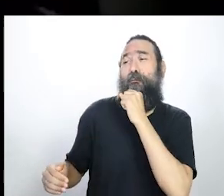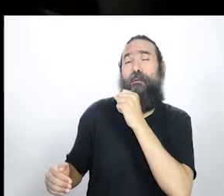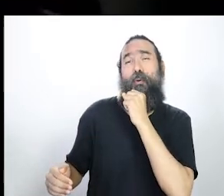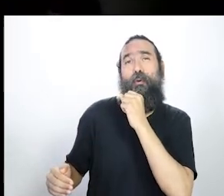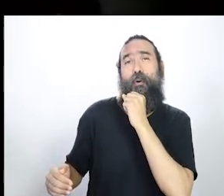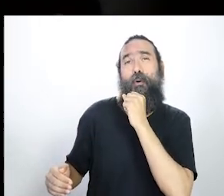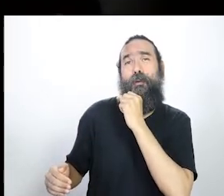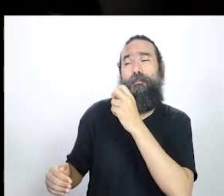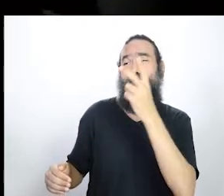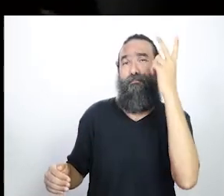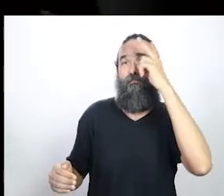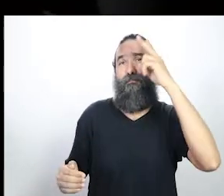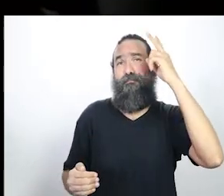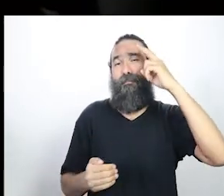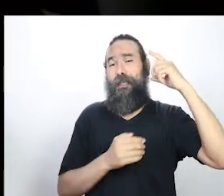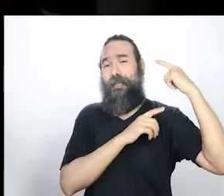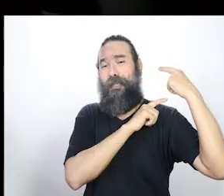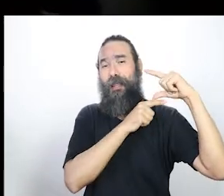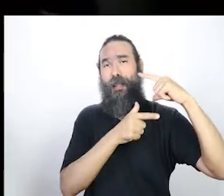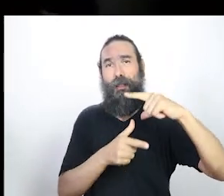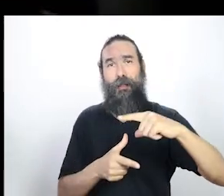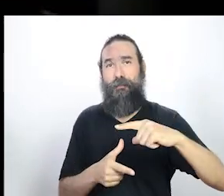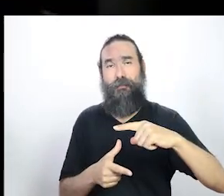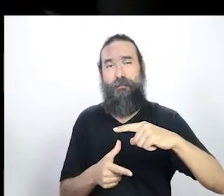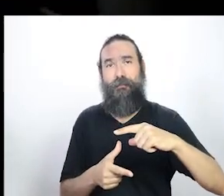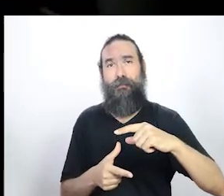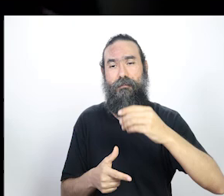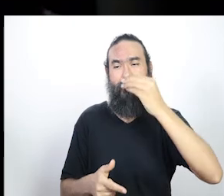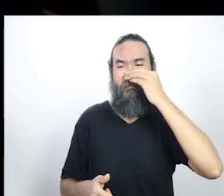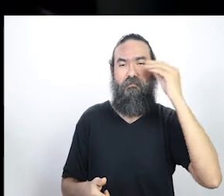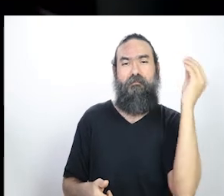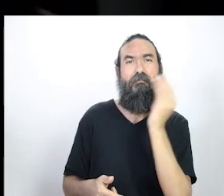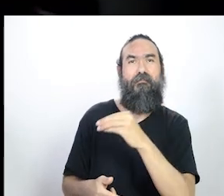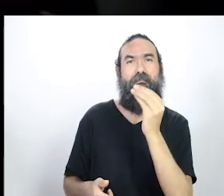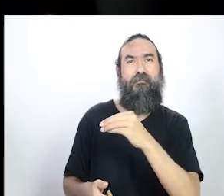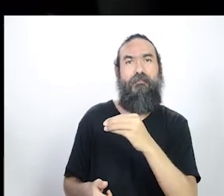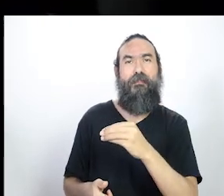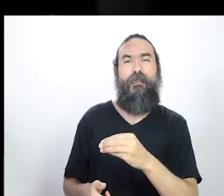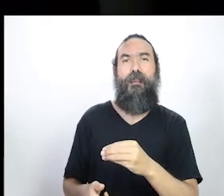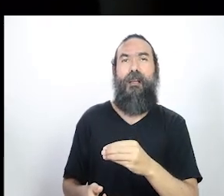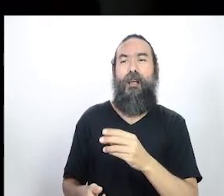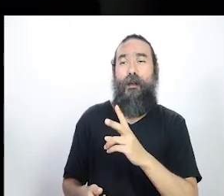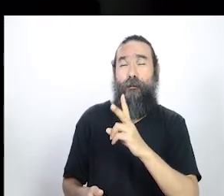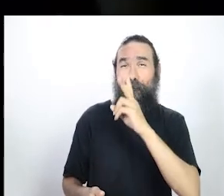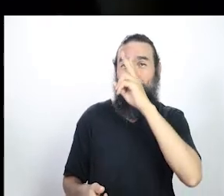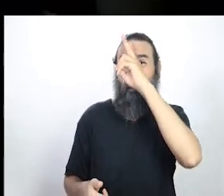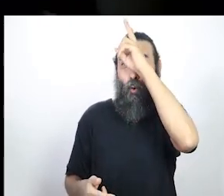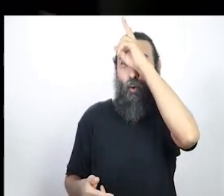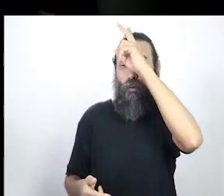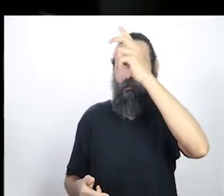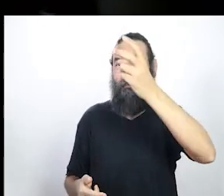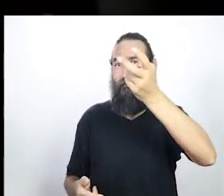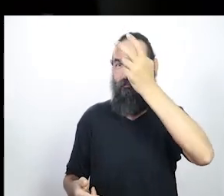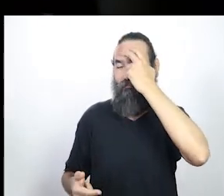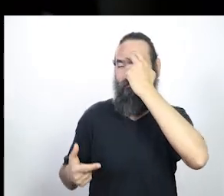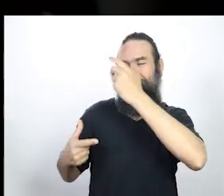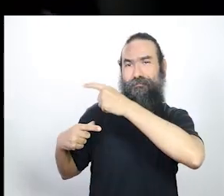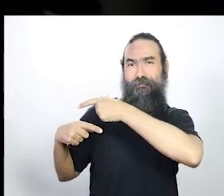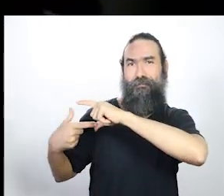a sua mãe, o seu pai, esquecendo dessa força que tem a questão cultural